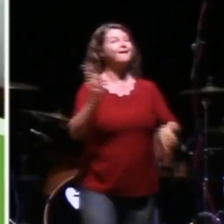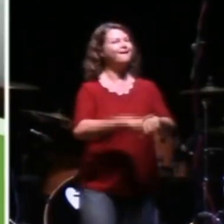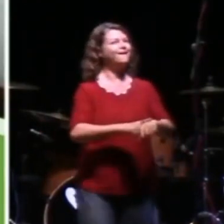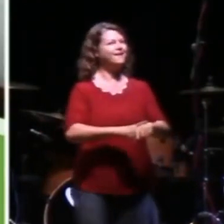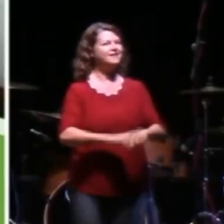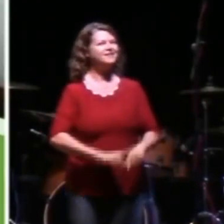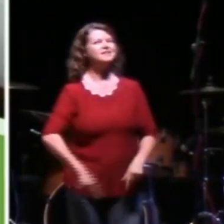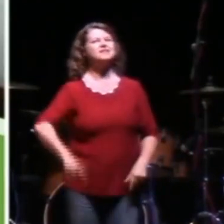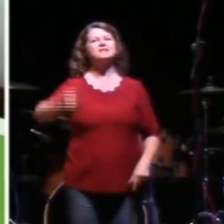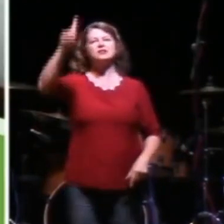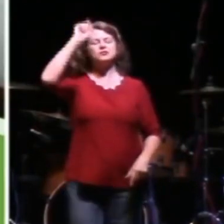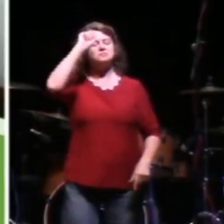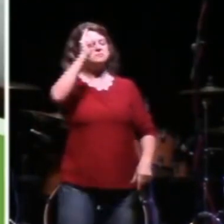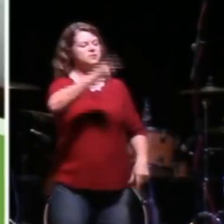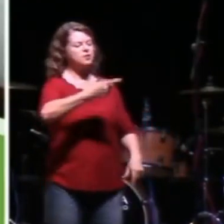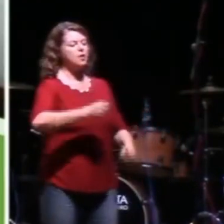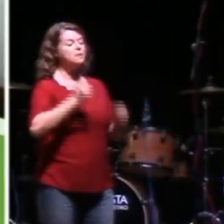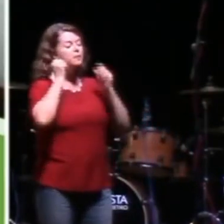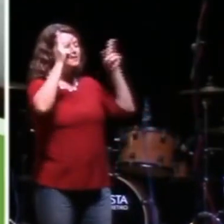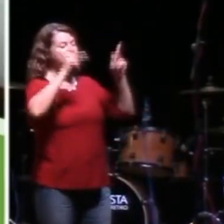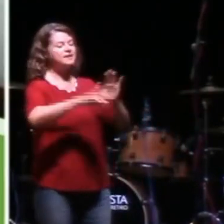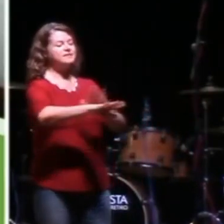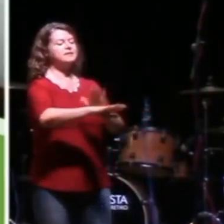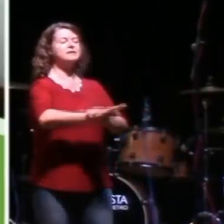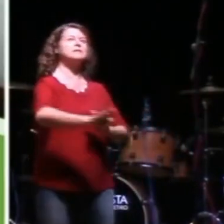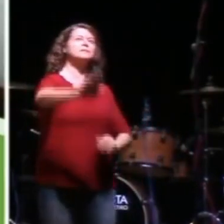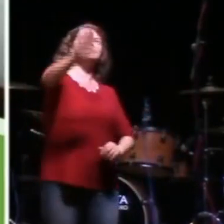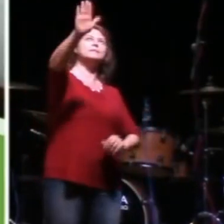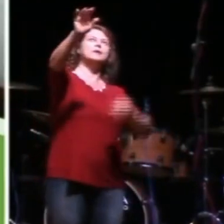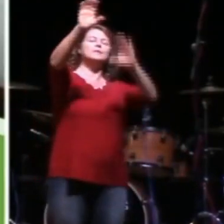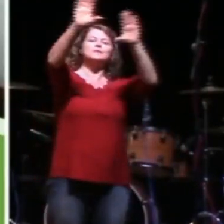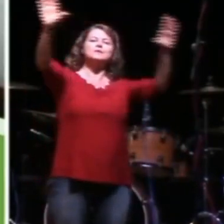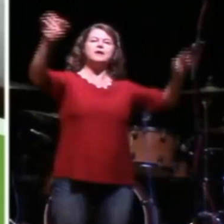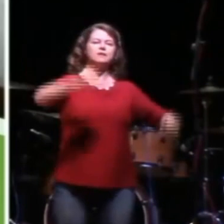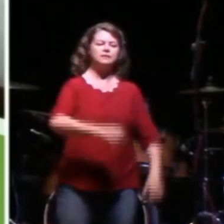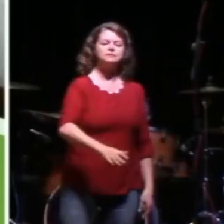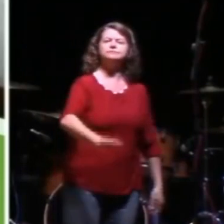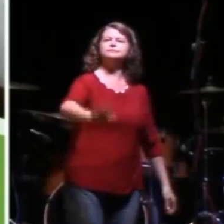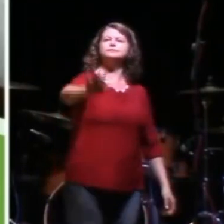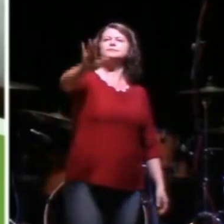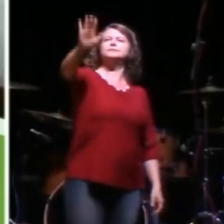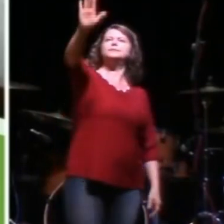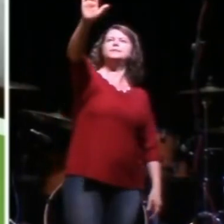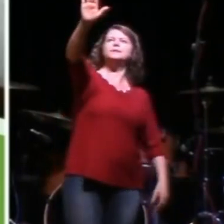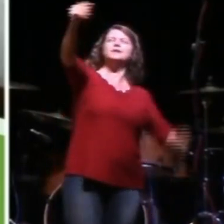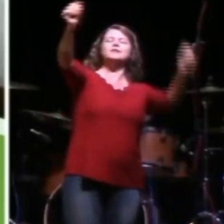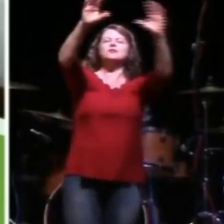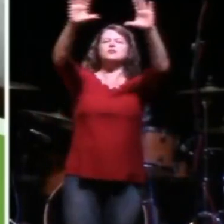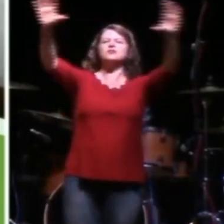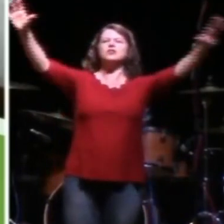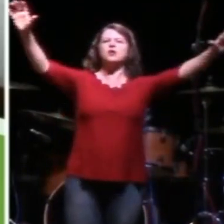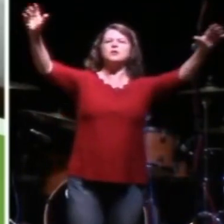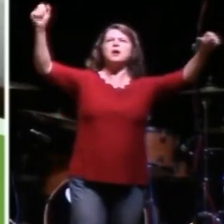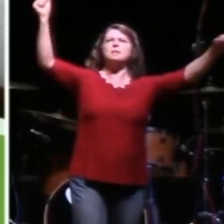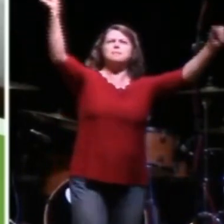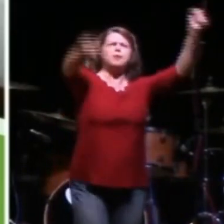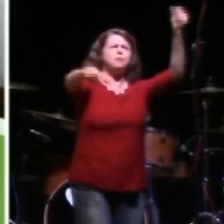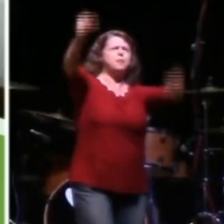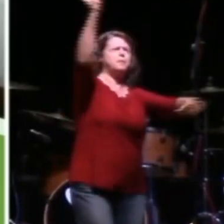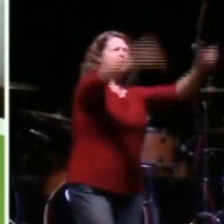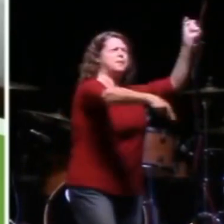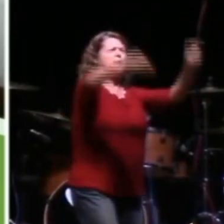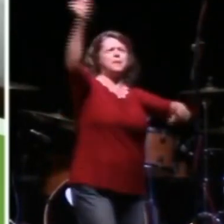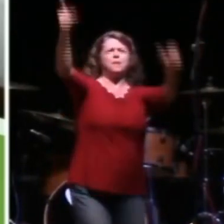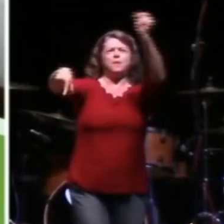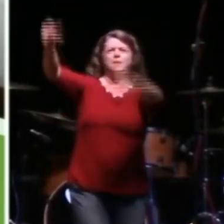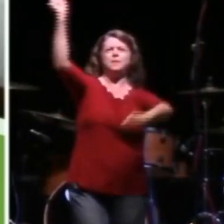estende a tua mão para o céu e cair lá granizo sobre toda a terra do egito sobre homens sobre animais e sobre a vegetação